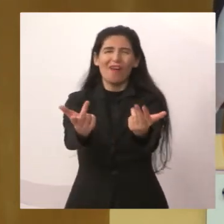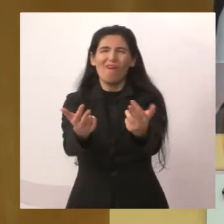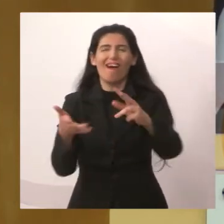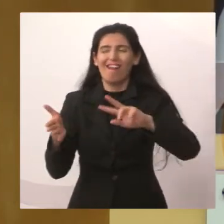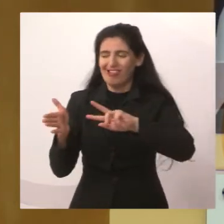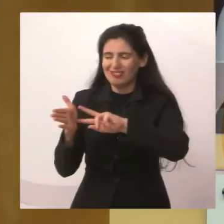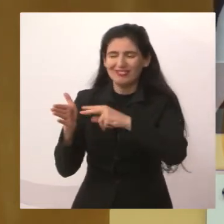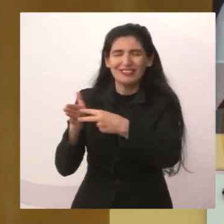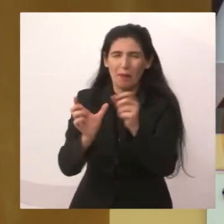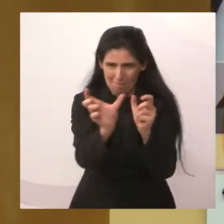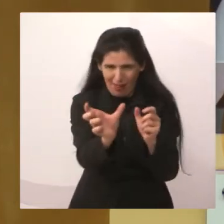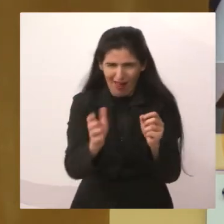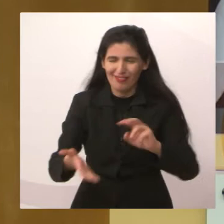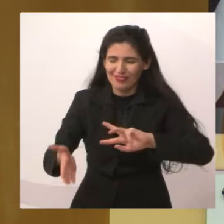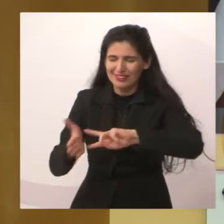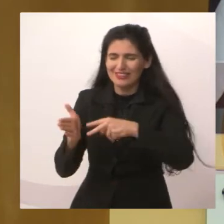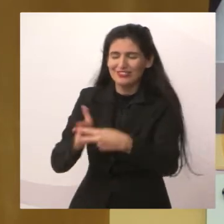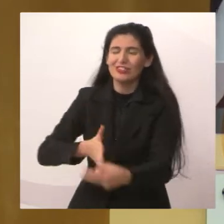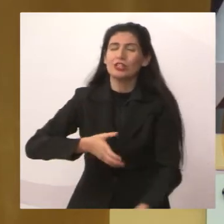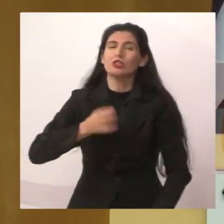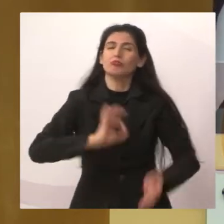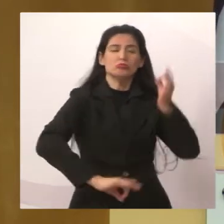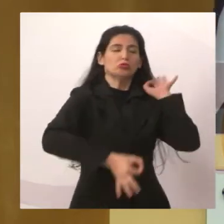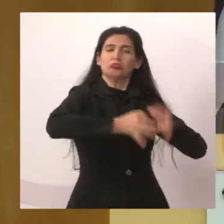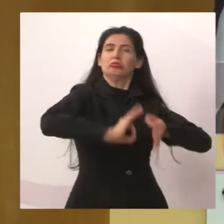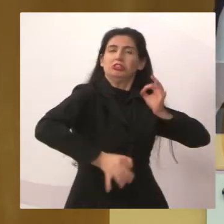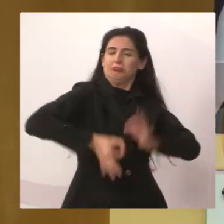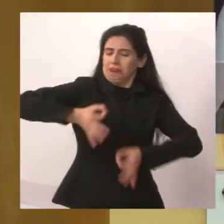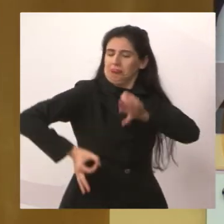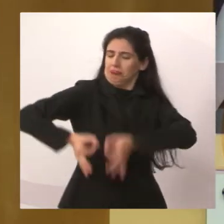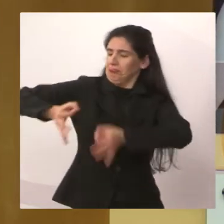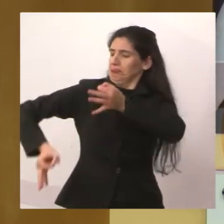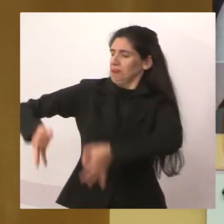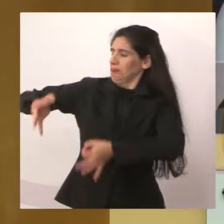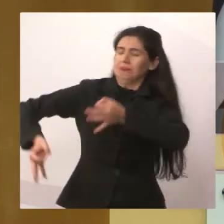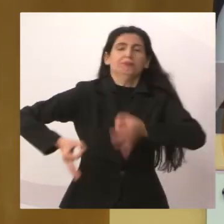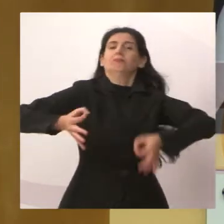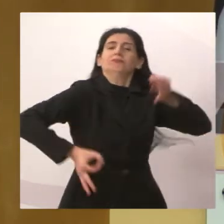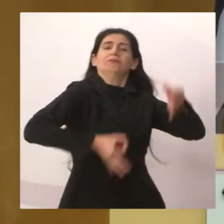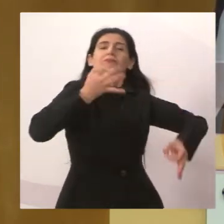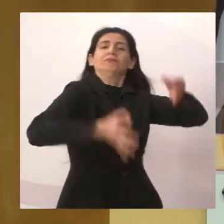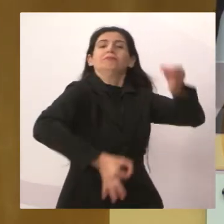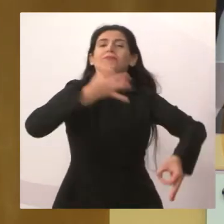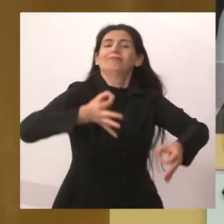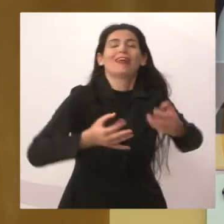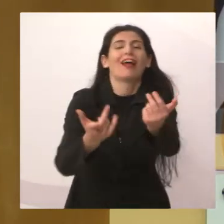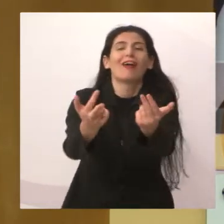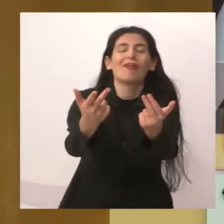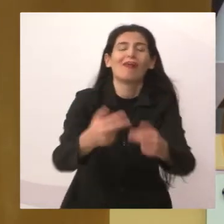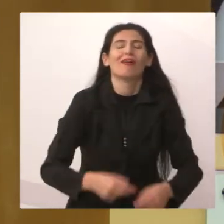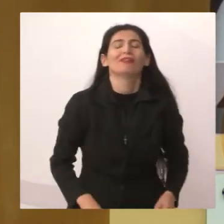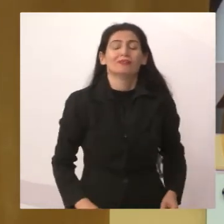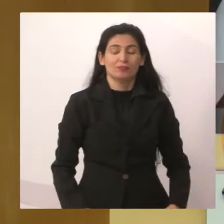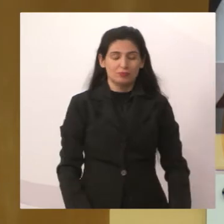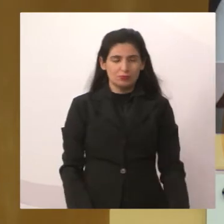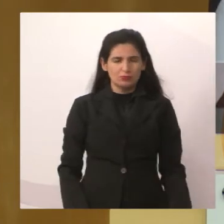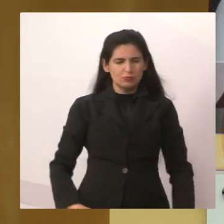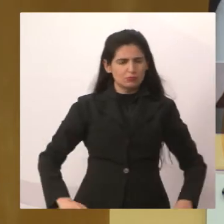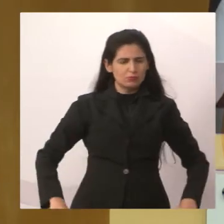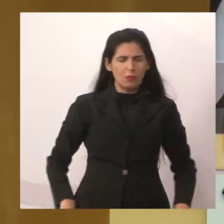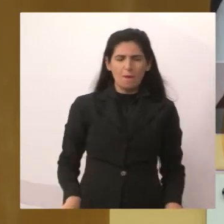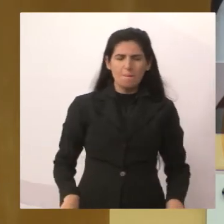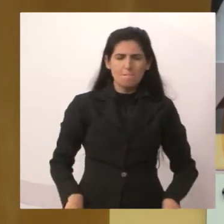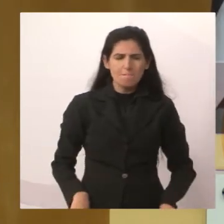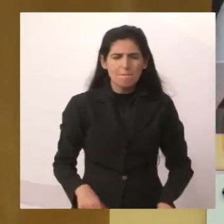recebeu, né, a toga de juiz, para julgar um